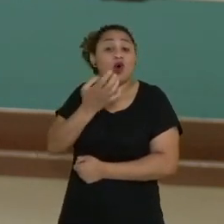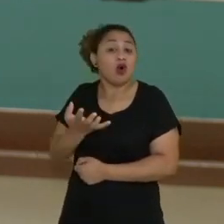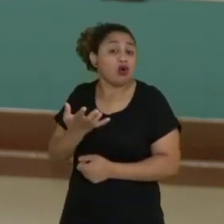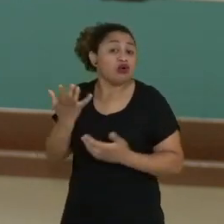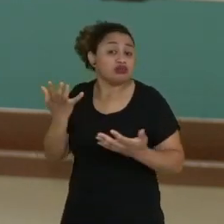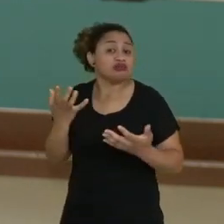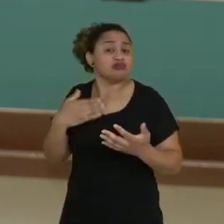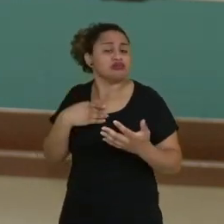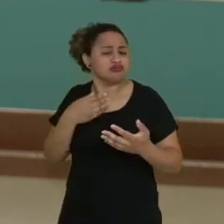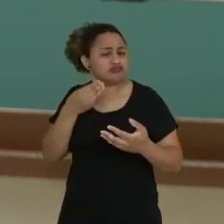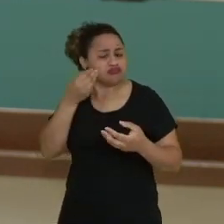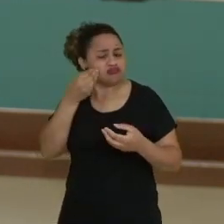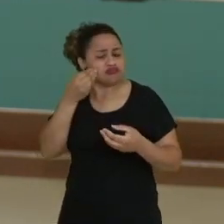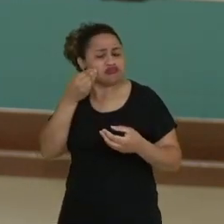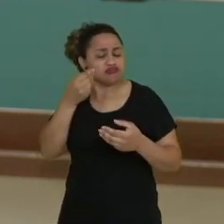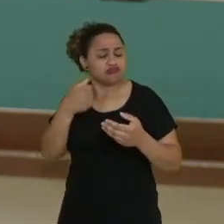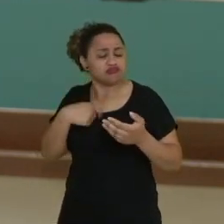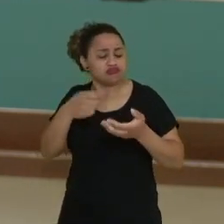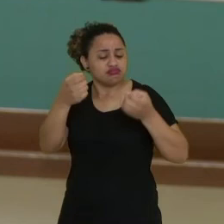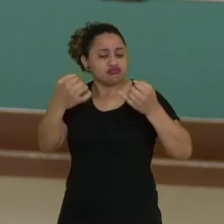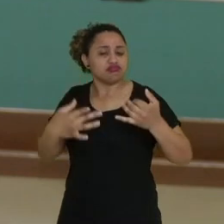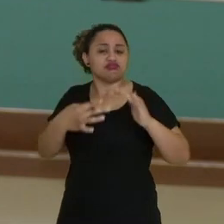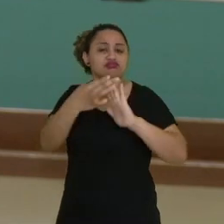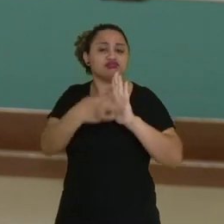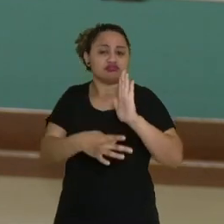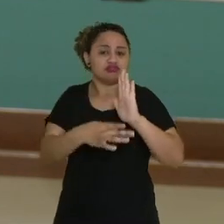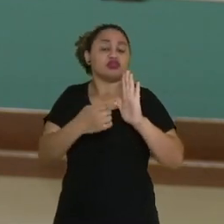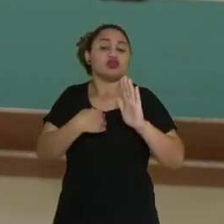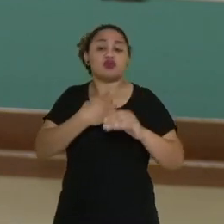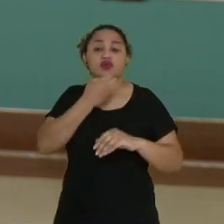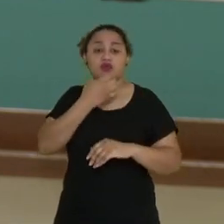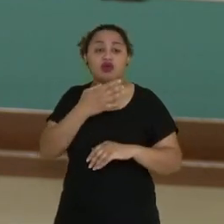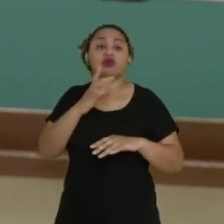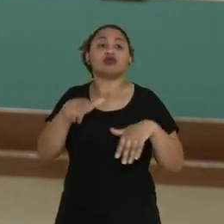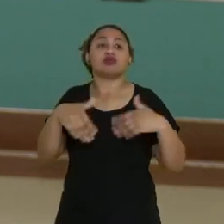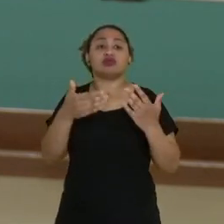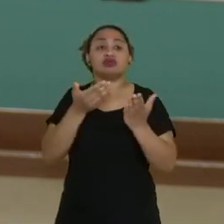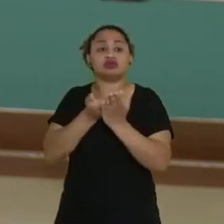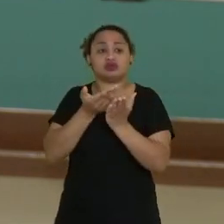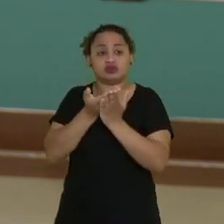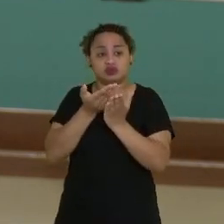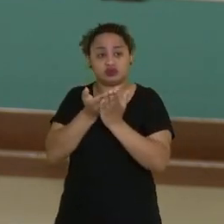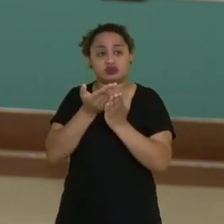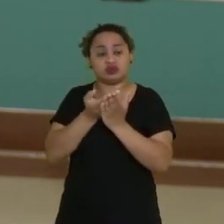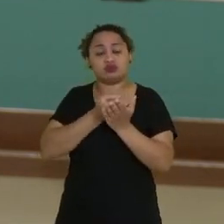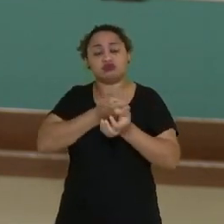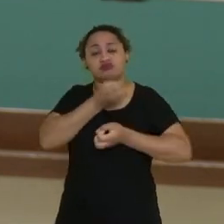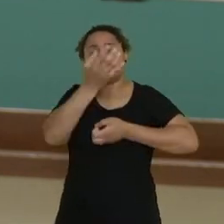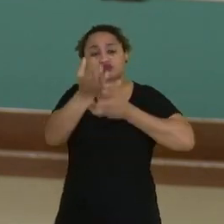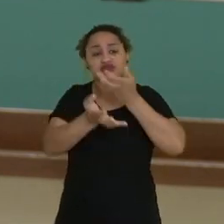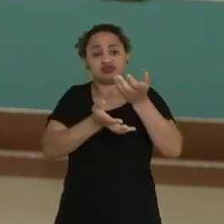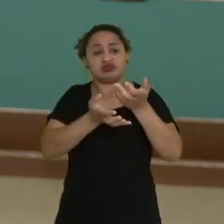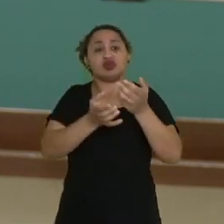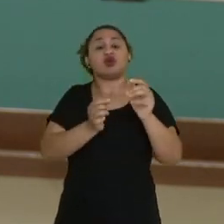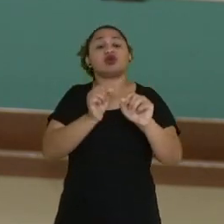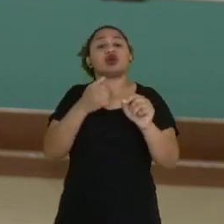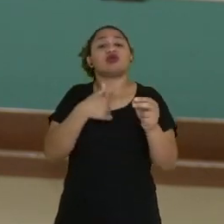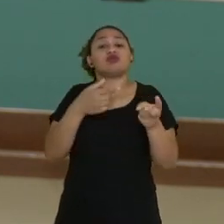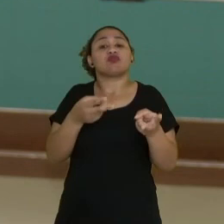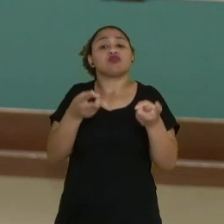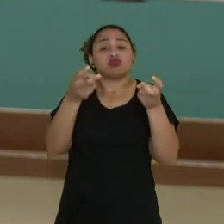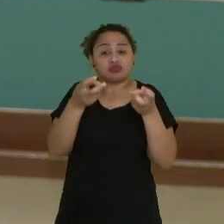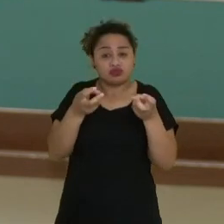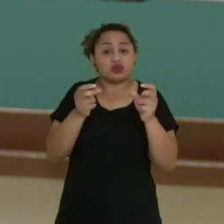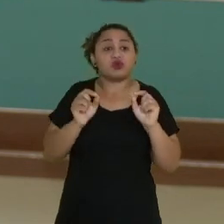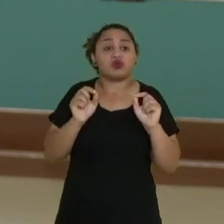Ela mesma atestou isso no texto. Então, ao estudar este relato, o que eu noto? Que